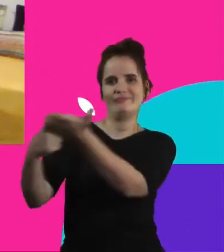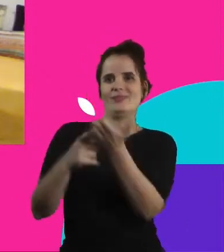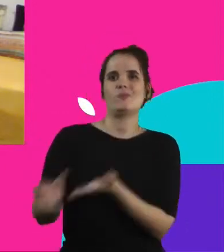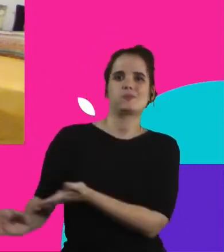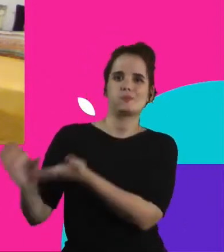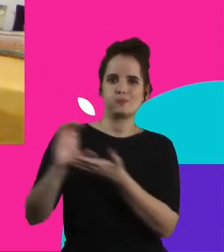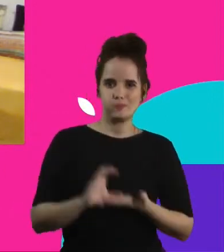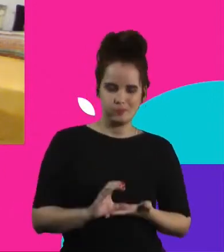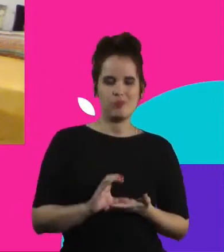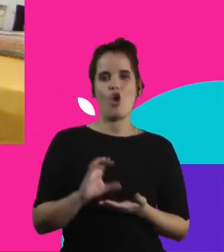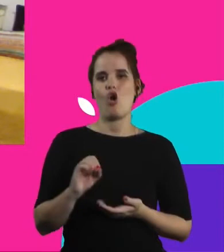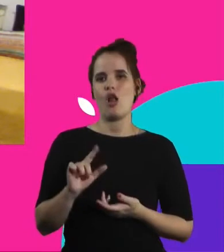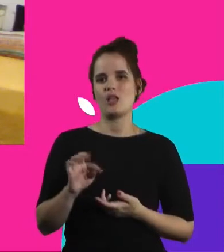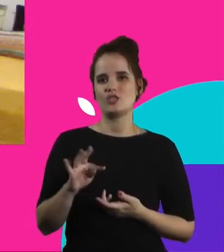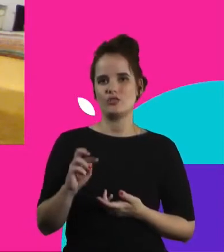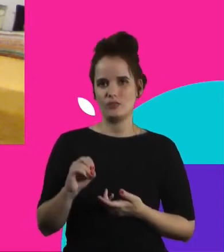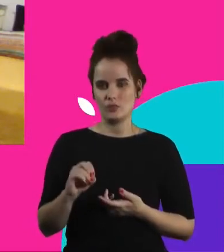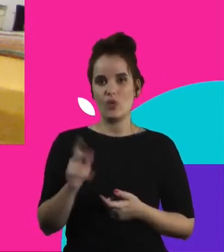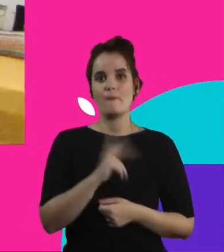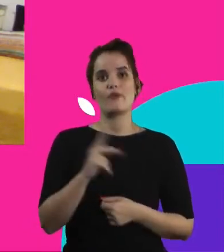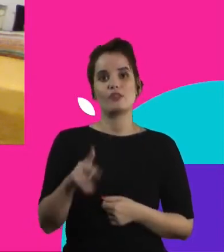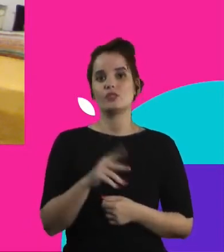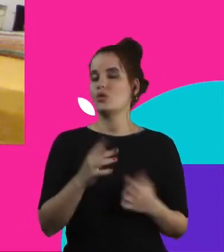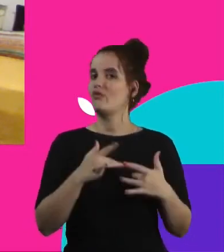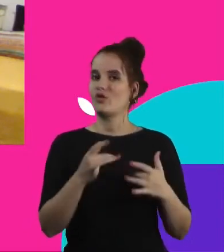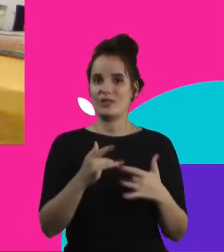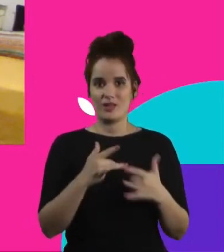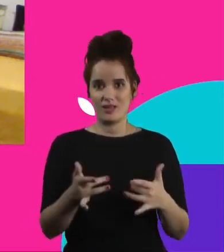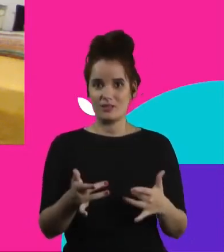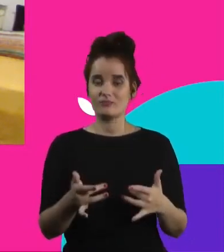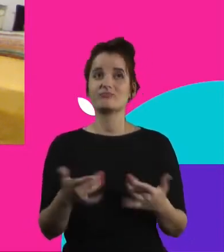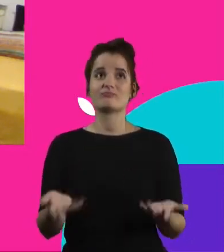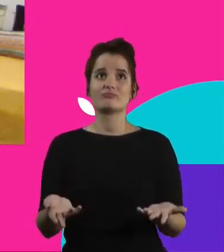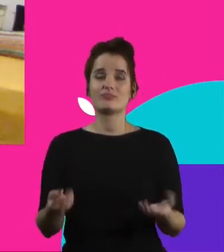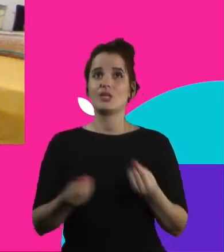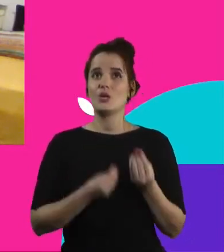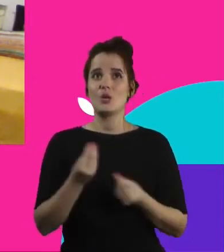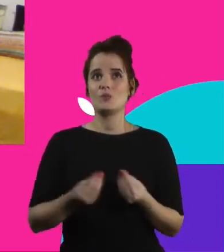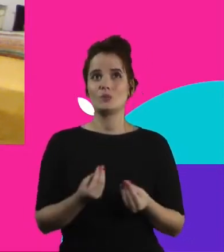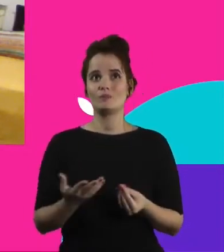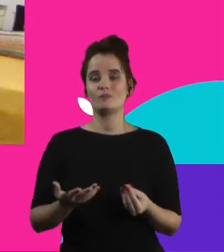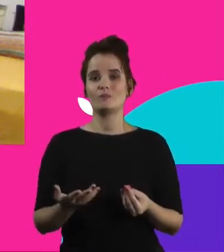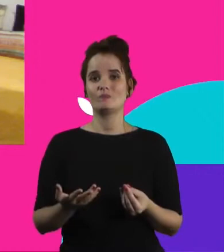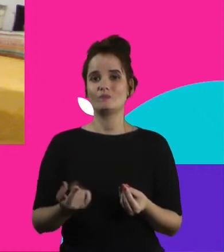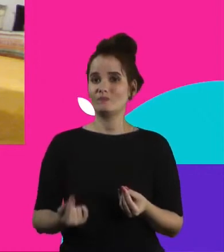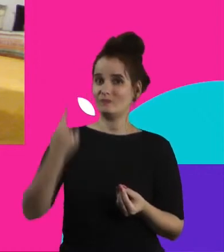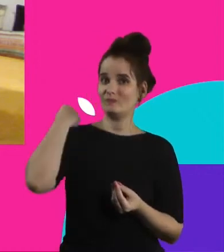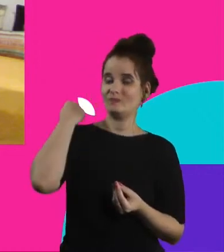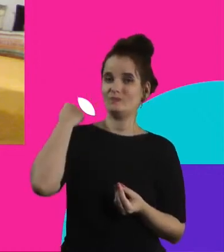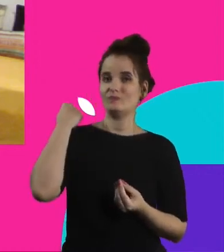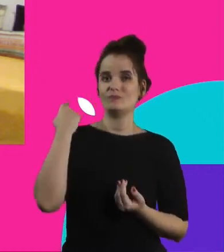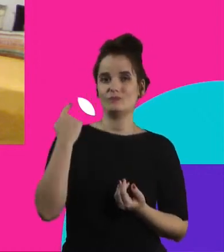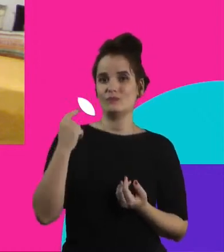doações. A maioria dos nossos professores naquela situação eram voluntários. Então, nesse cenário, o recorte que a gente